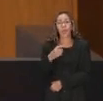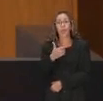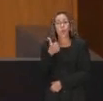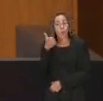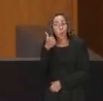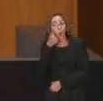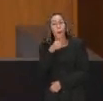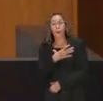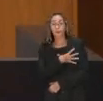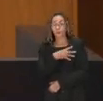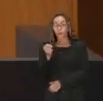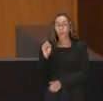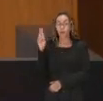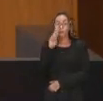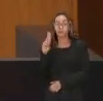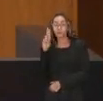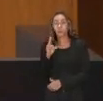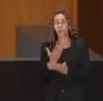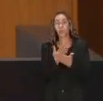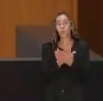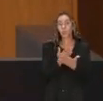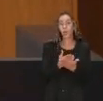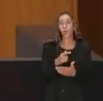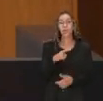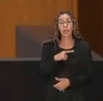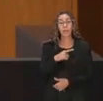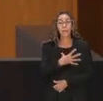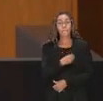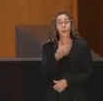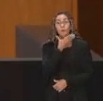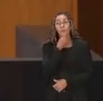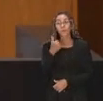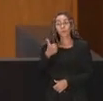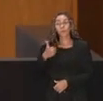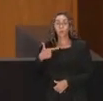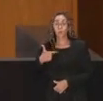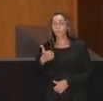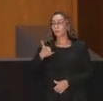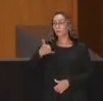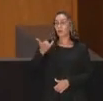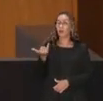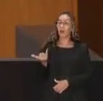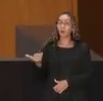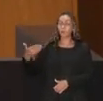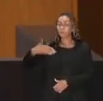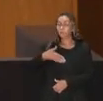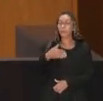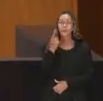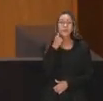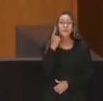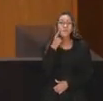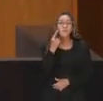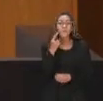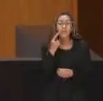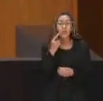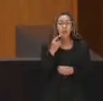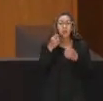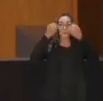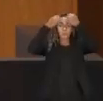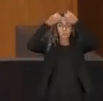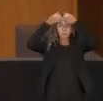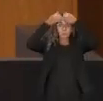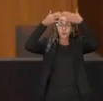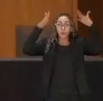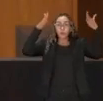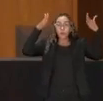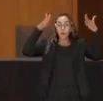ali. Eu fiz questão de trazer ele para ele ver. Falei, desenvolve a sua mente e não ser tirador de leite igual seu